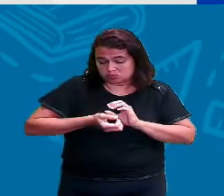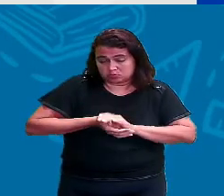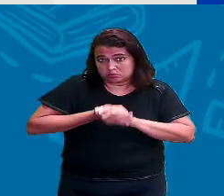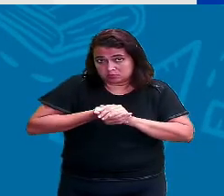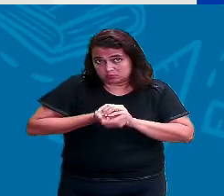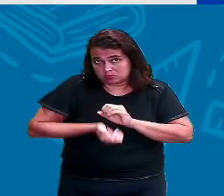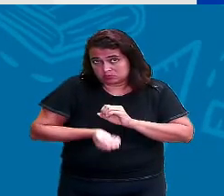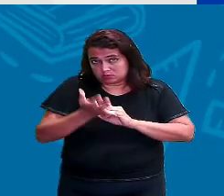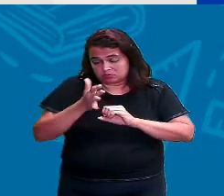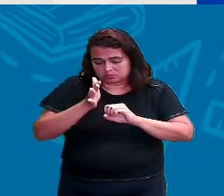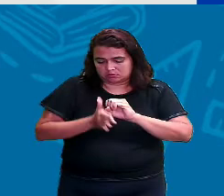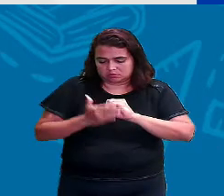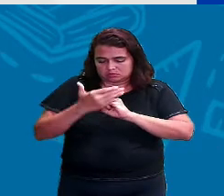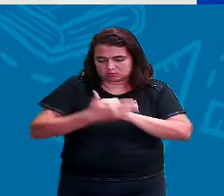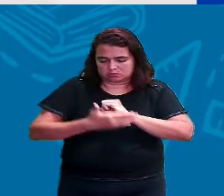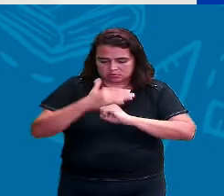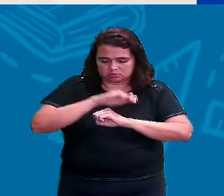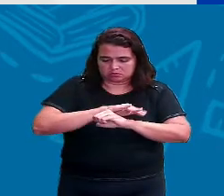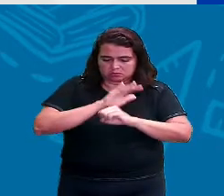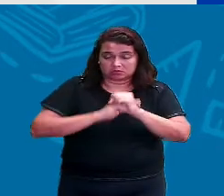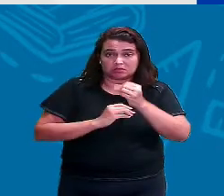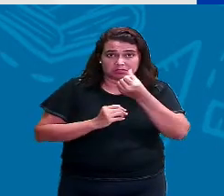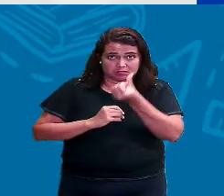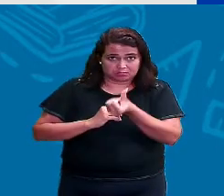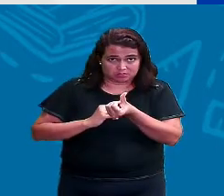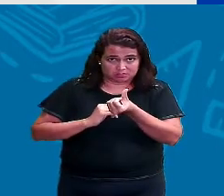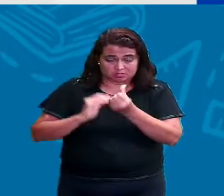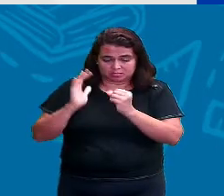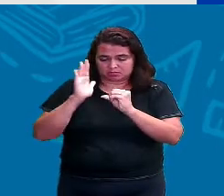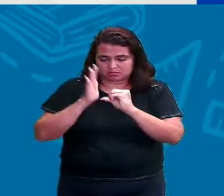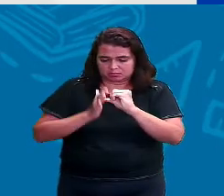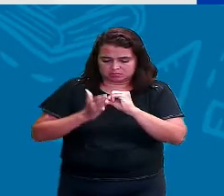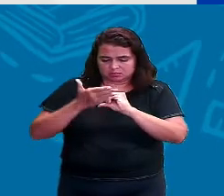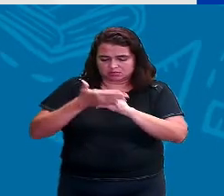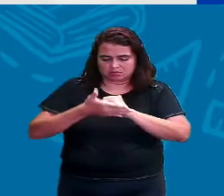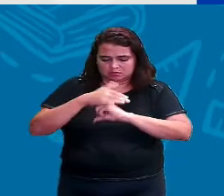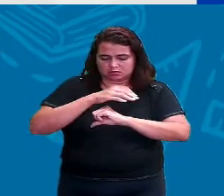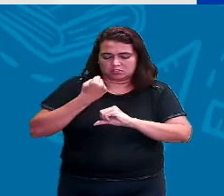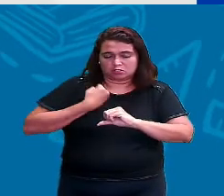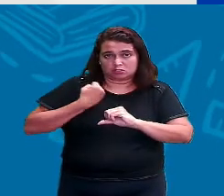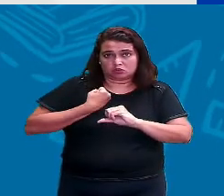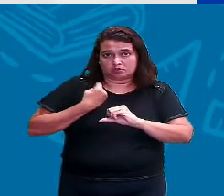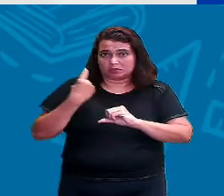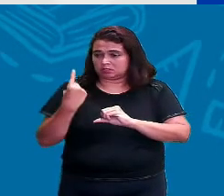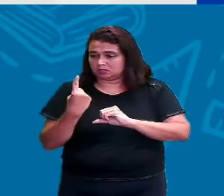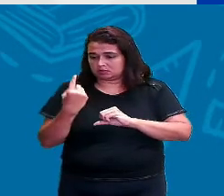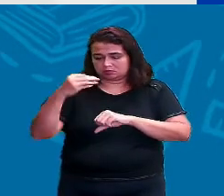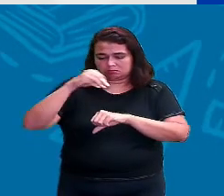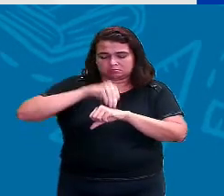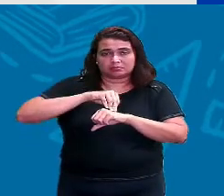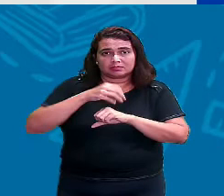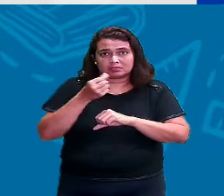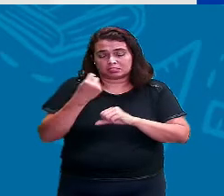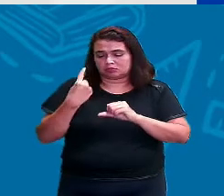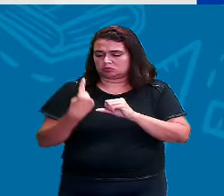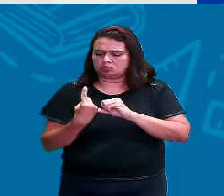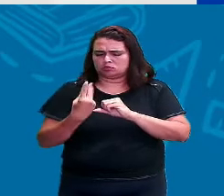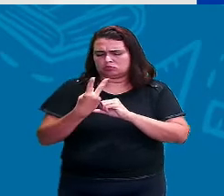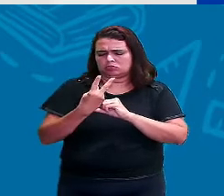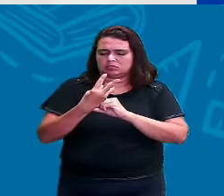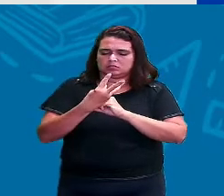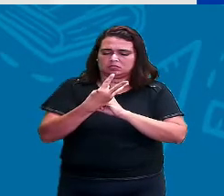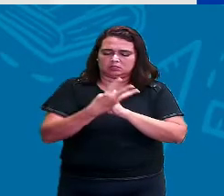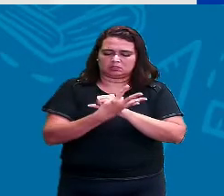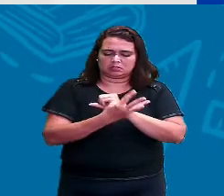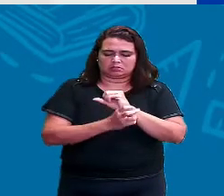Um dado, ele tem 6 faces. Todas enumeradas de 1 a 6. 1, 2, 3, 4,